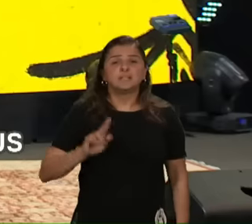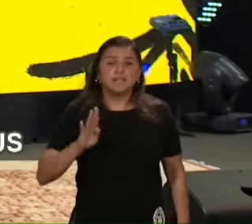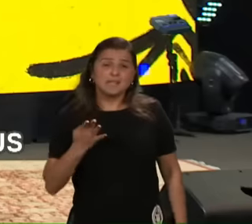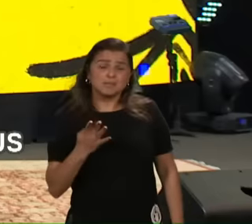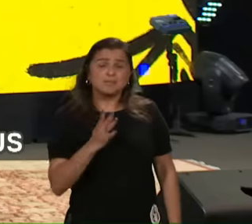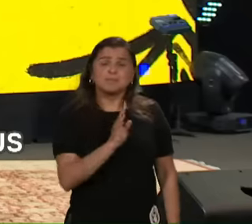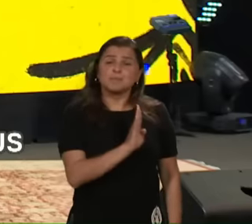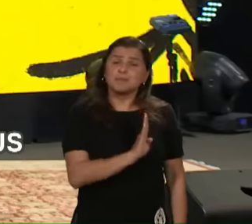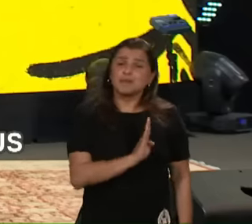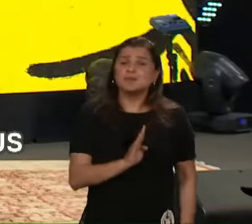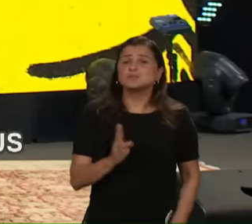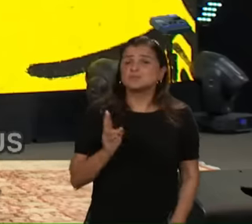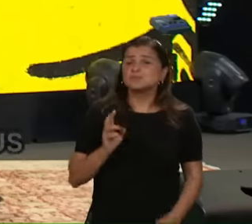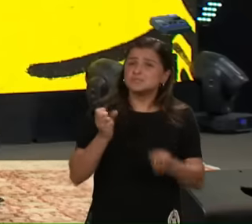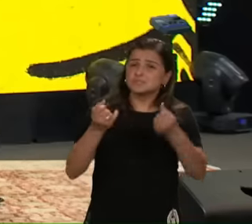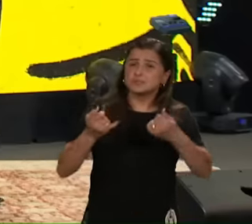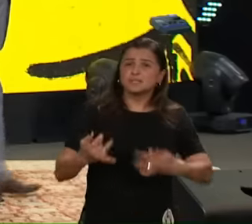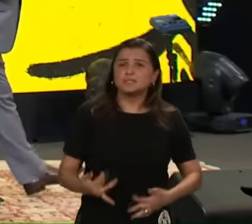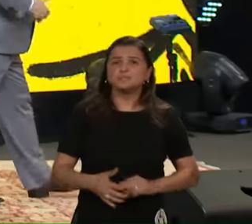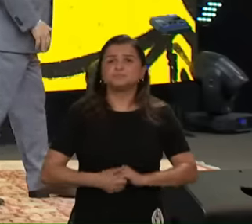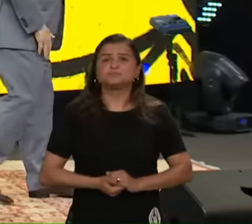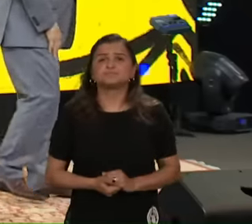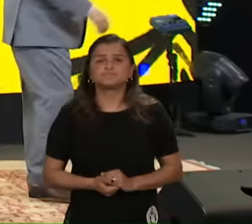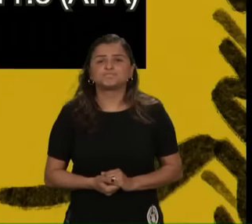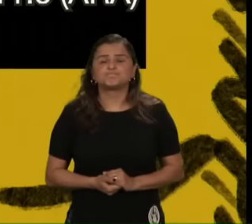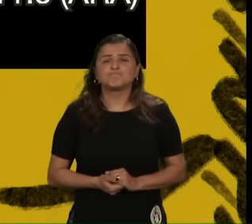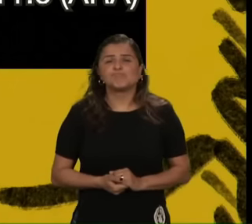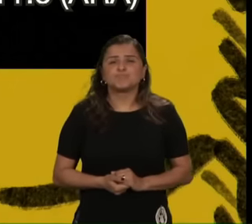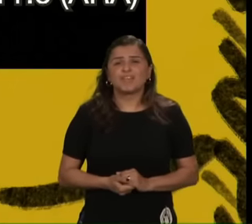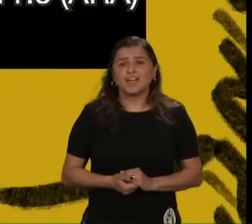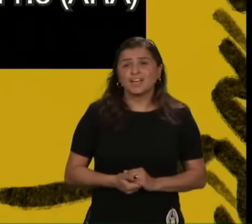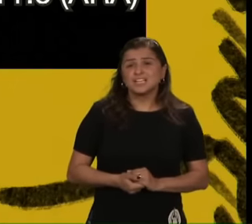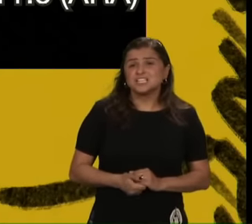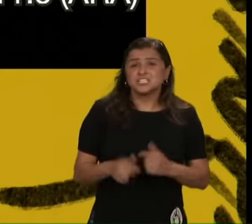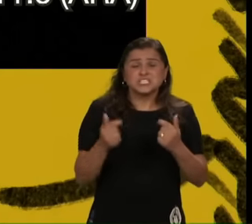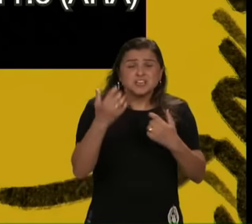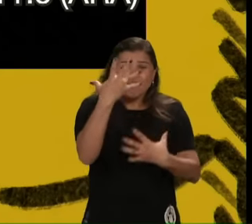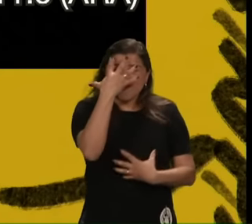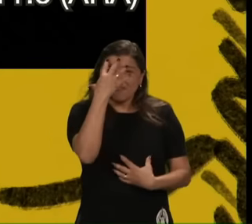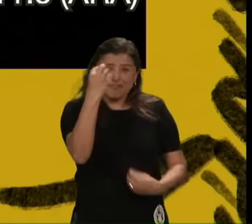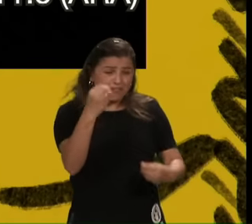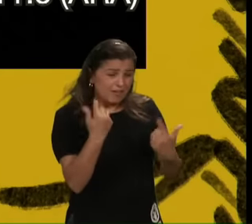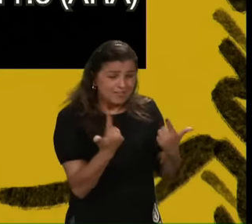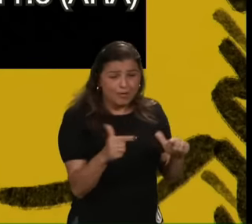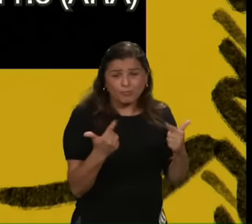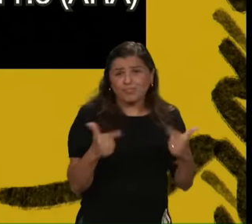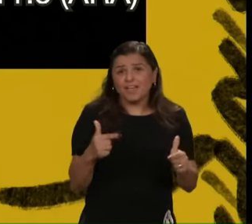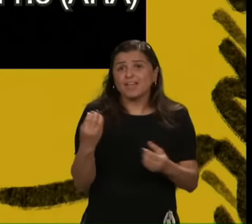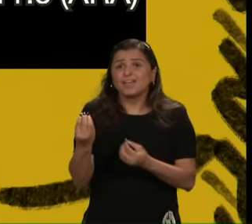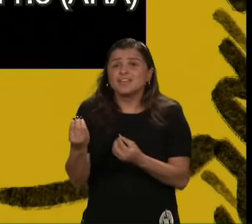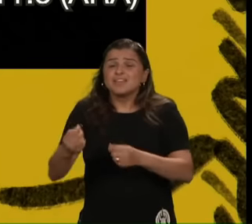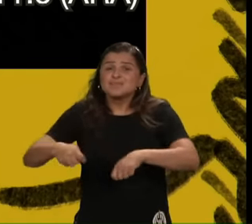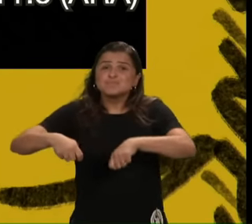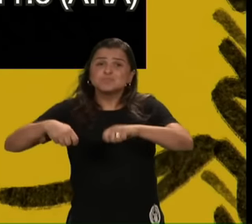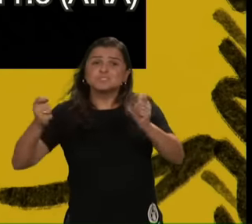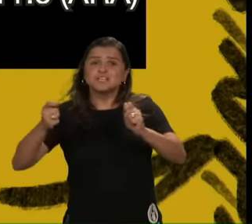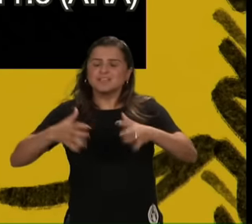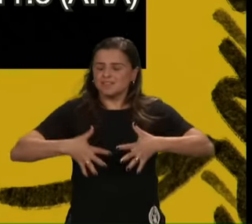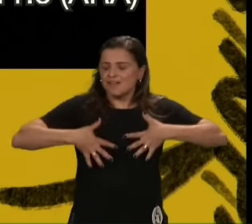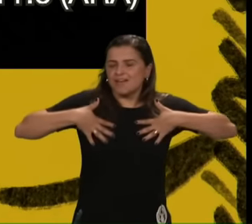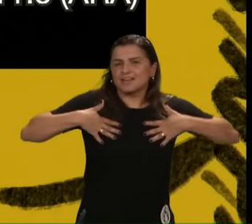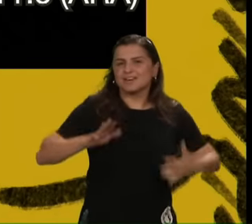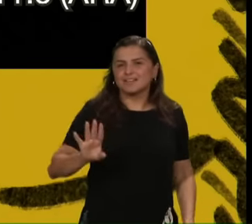assim: De fato, sem fé é impossível agradar a